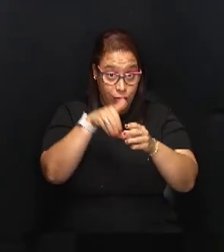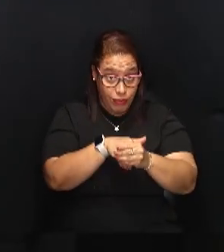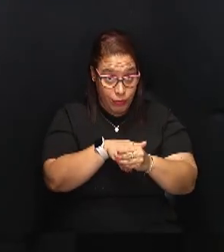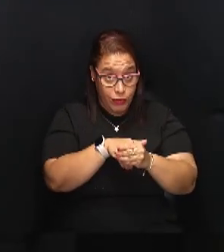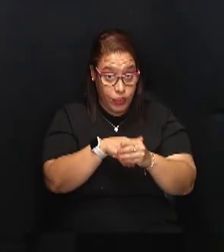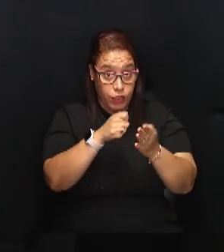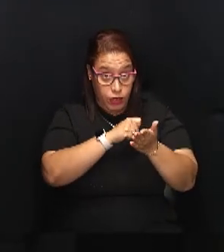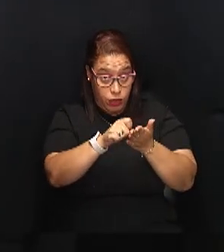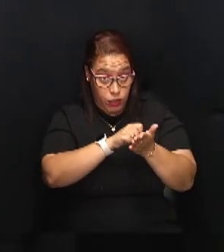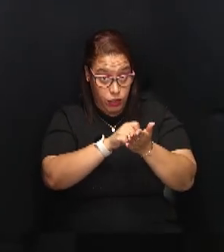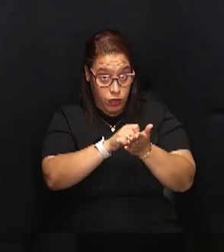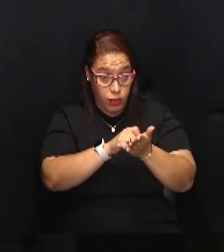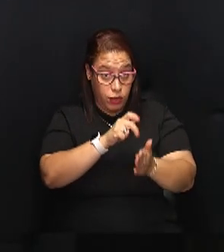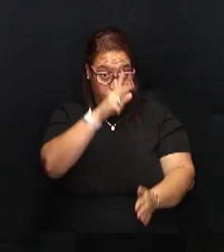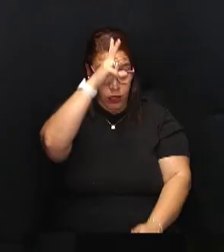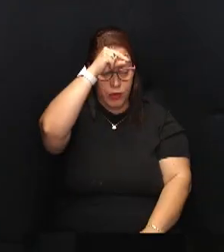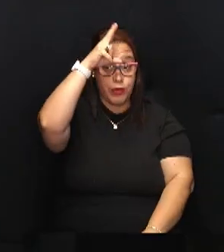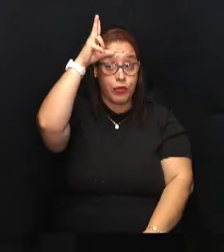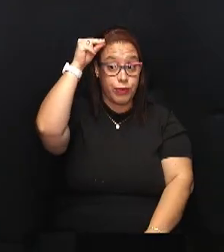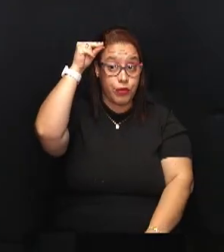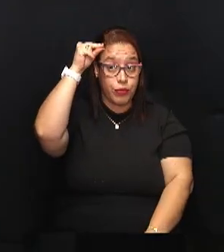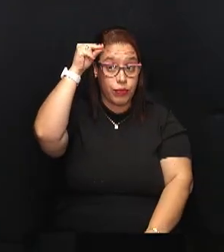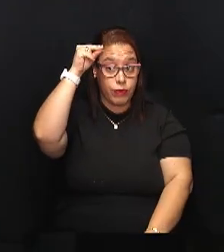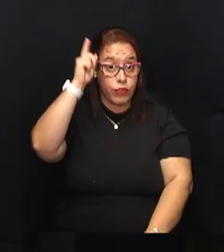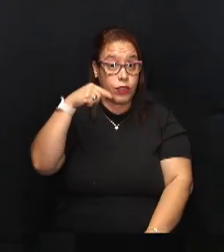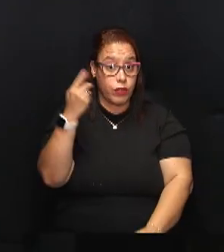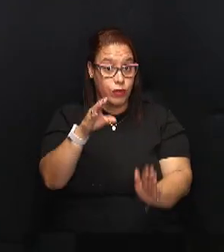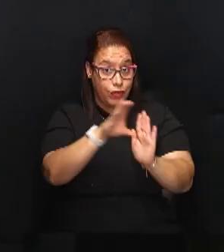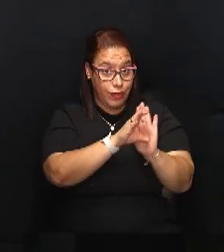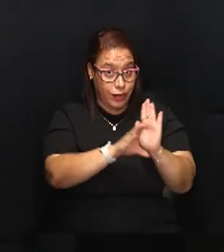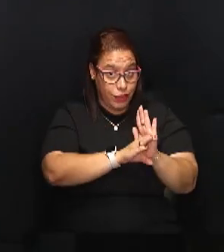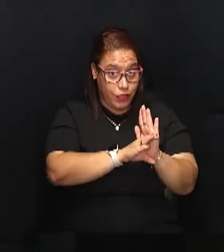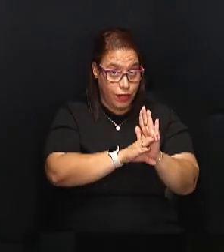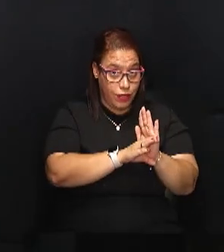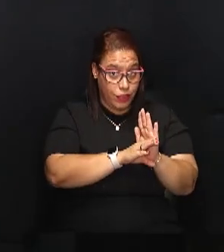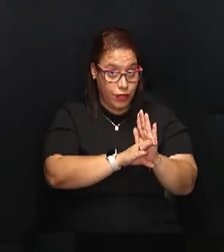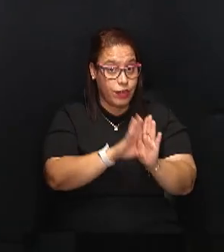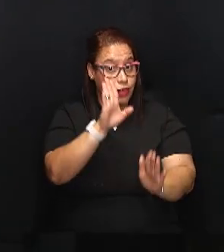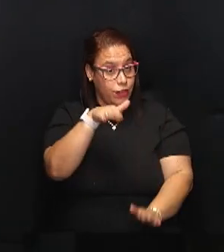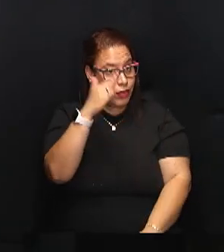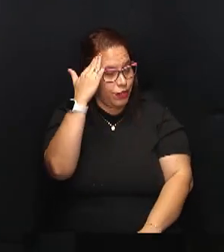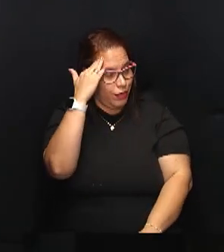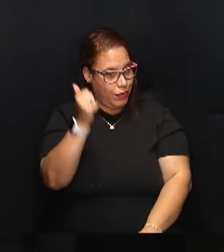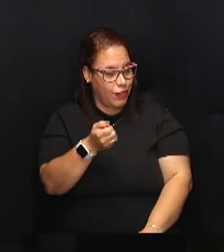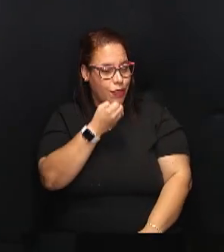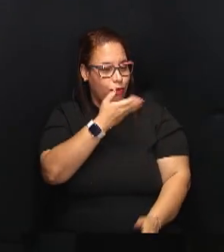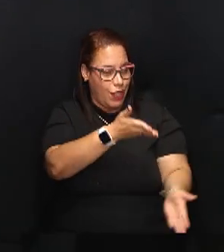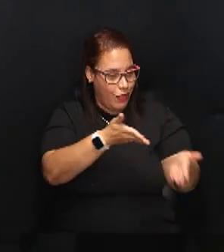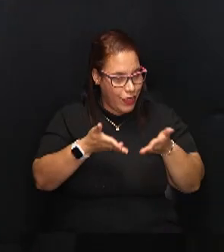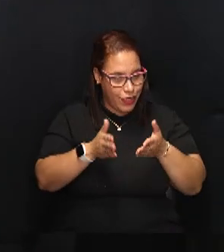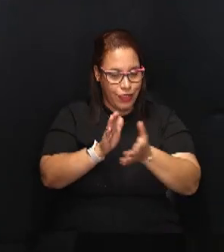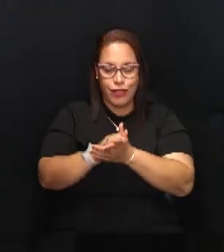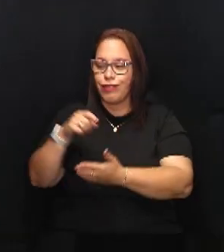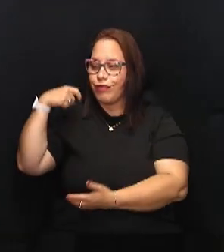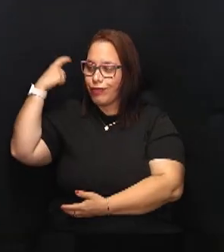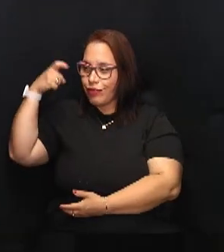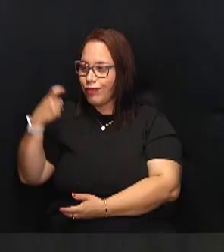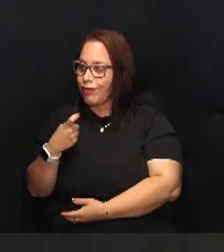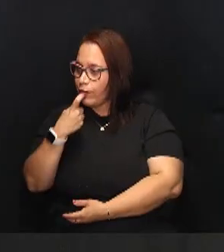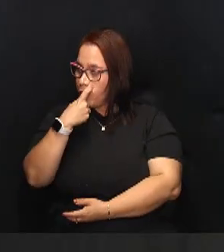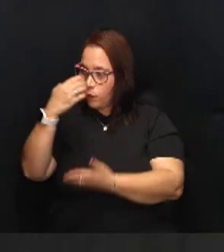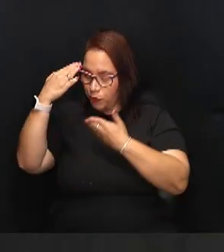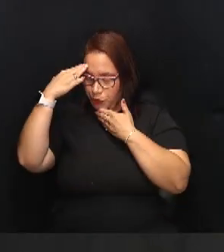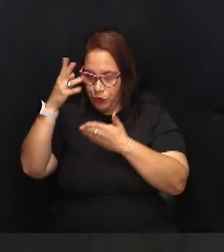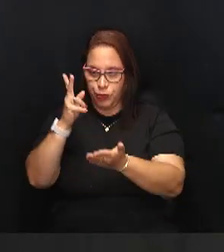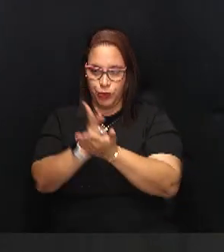de autoria do prefeito, fora os outros programas aqui da casa, que você sabe sempre é bem-vindo. Mirna, eu agradeço. É